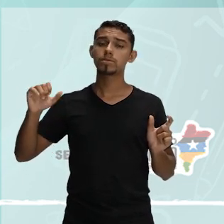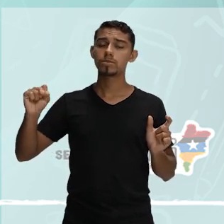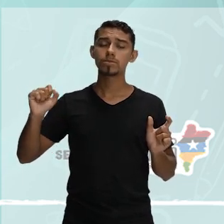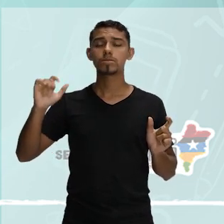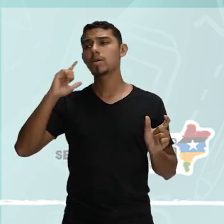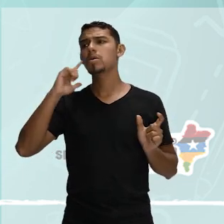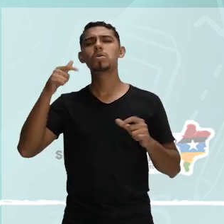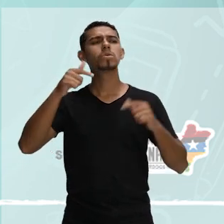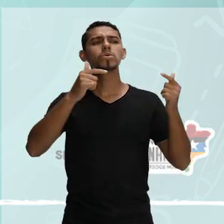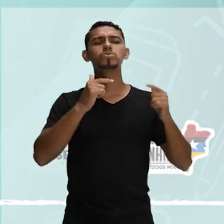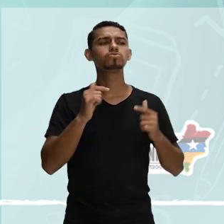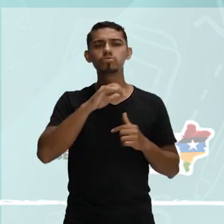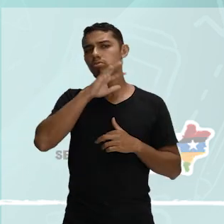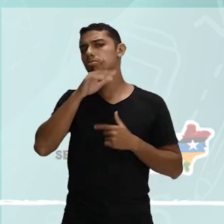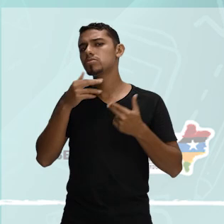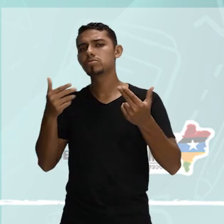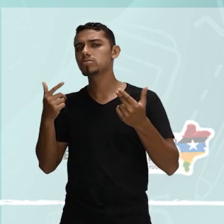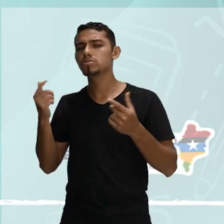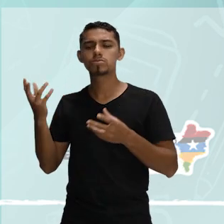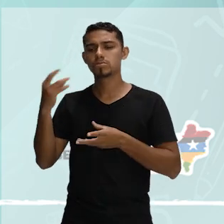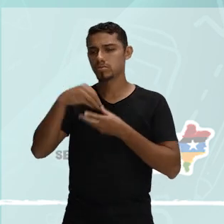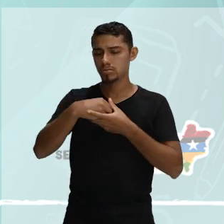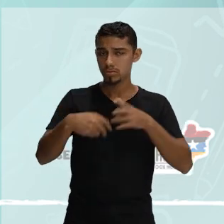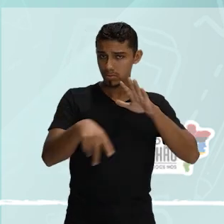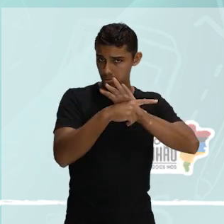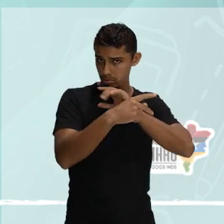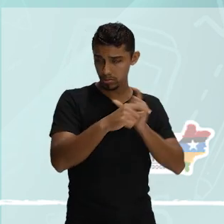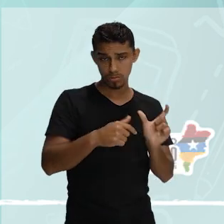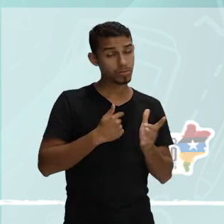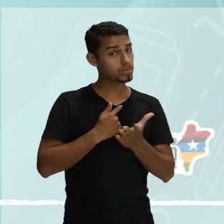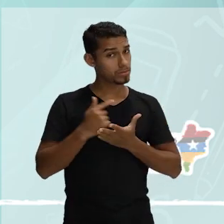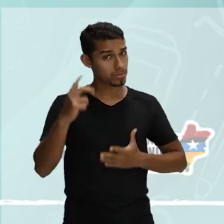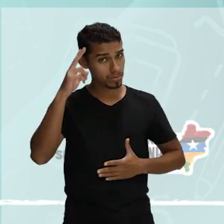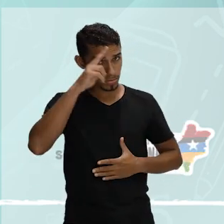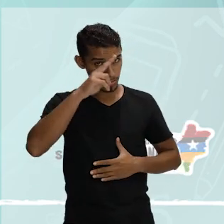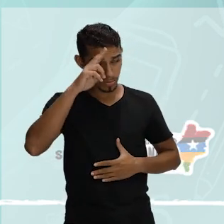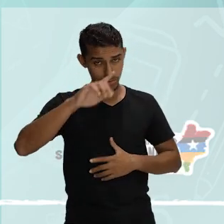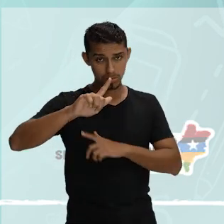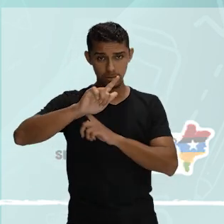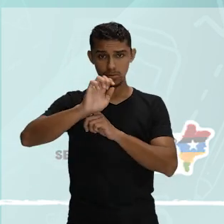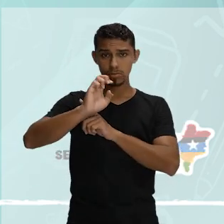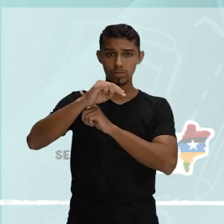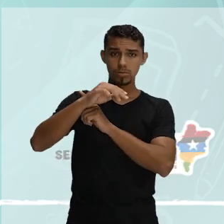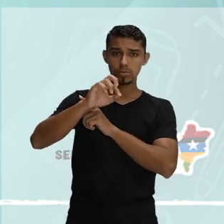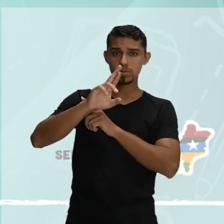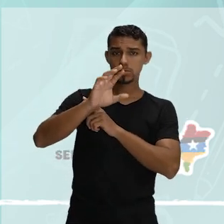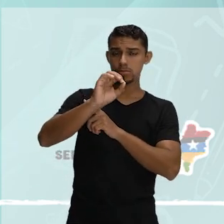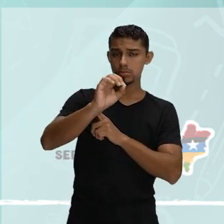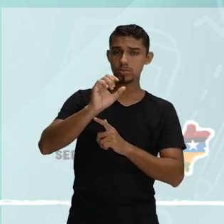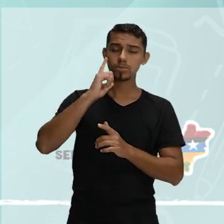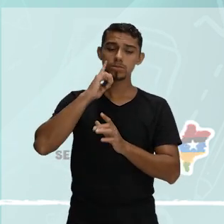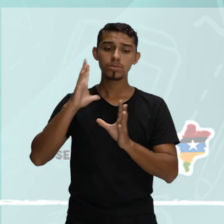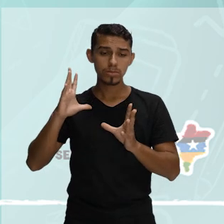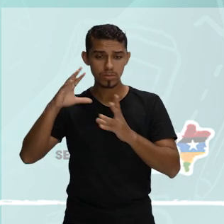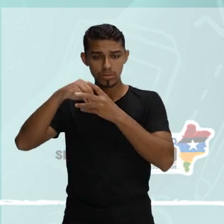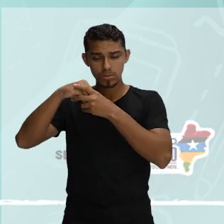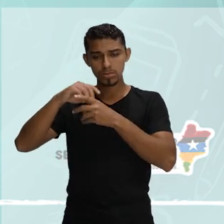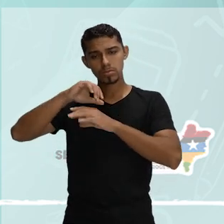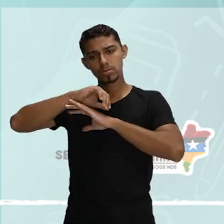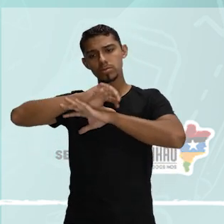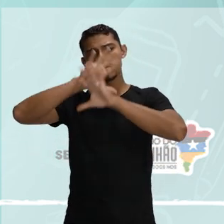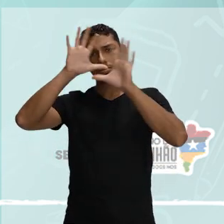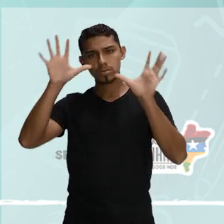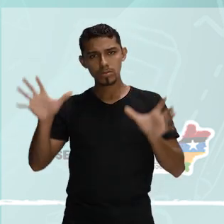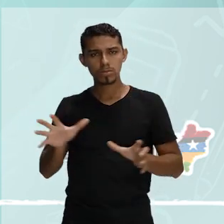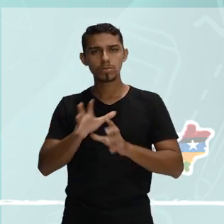tipo de espécie que pertence a esse gênero. Lembrando que gênero é um conjunto de várias